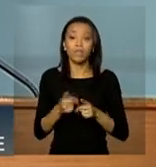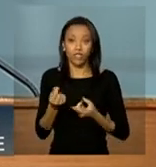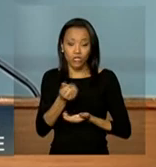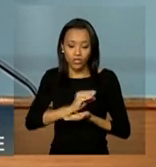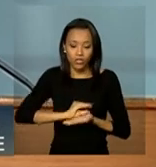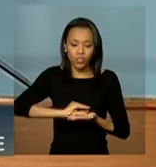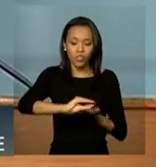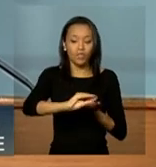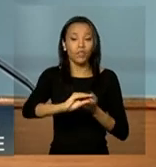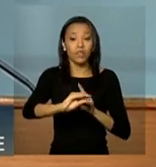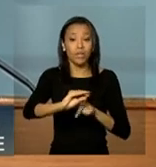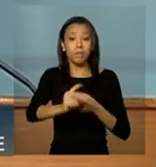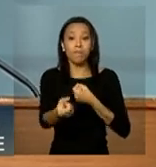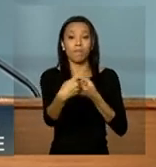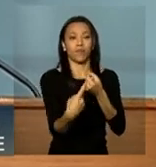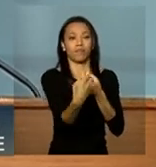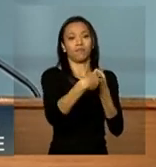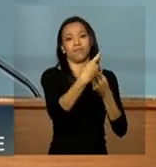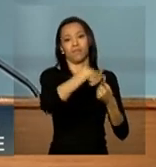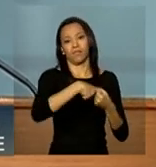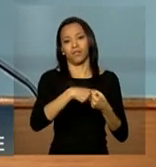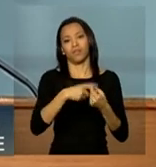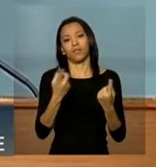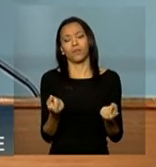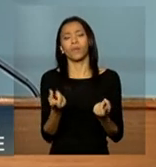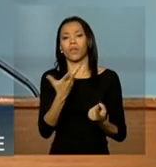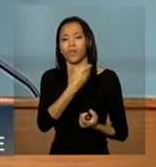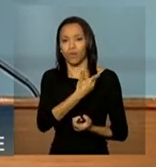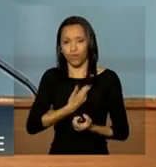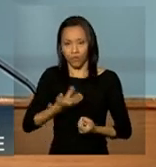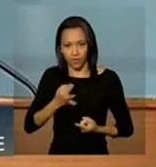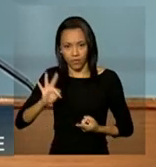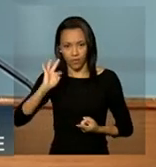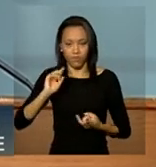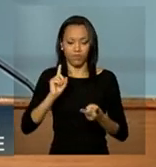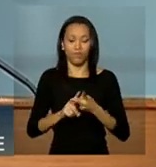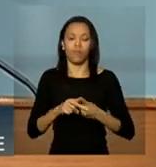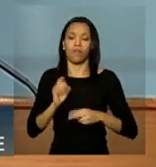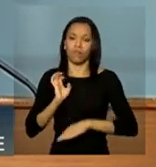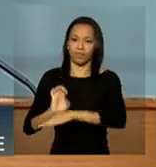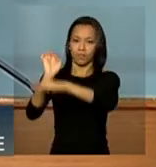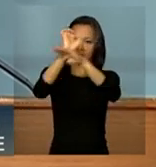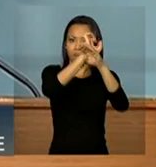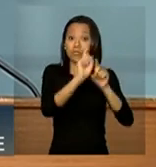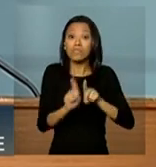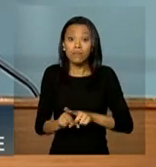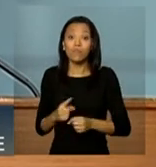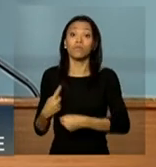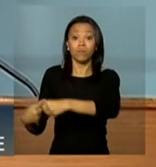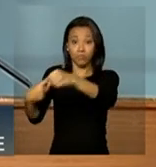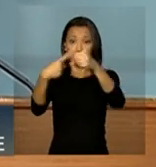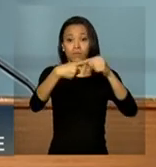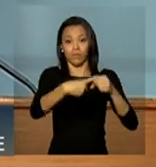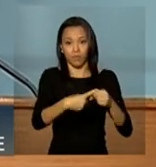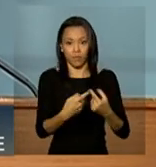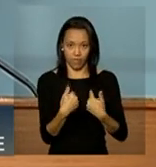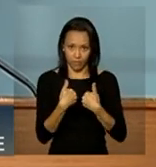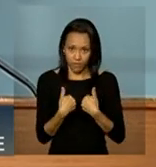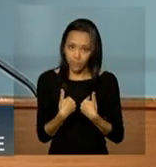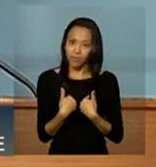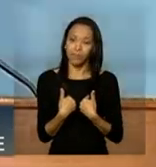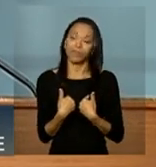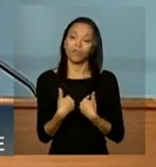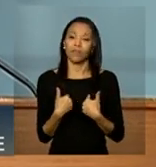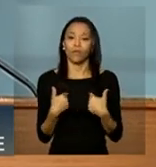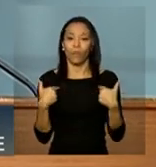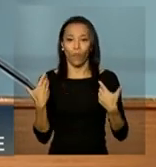que estabelece uma relação da União com os estados e os municípios. A mim me cabe,